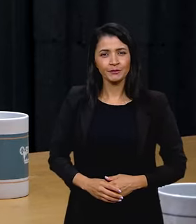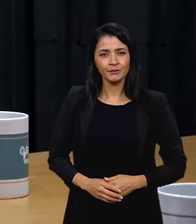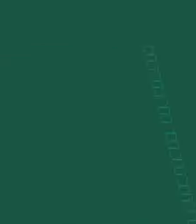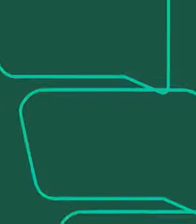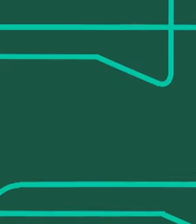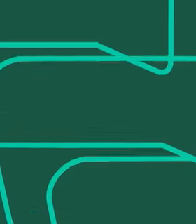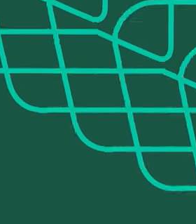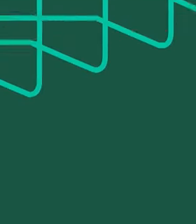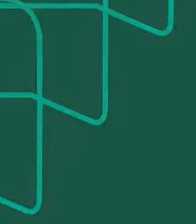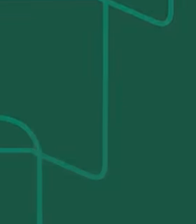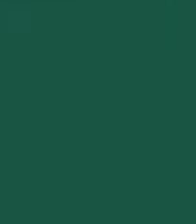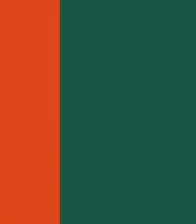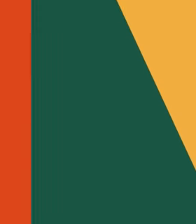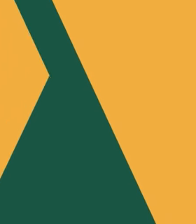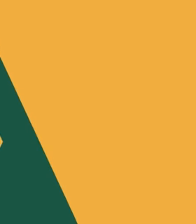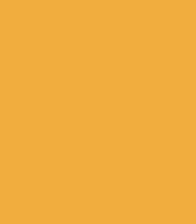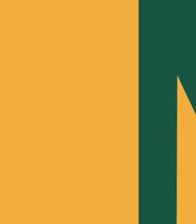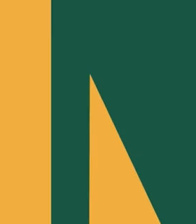daí